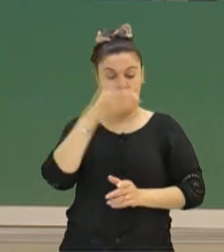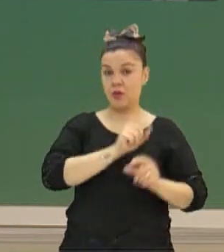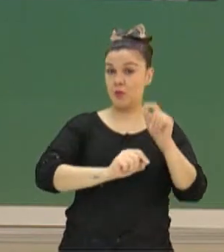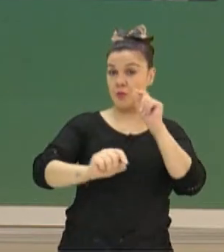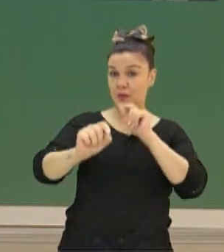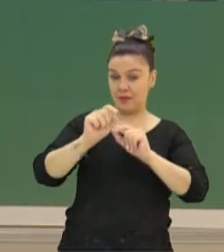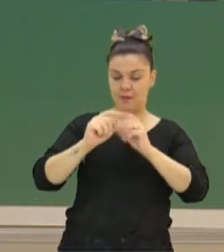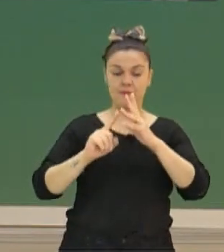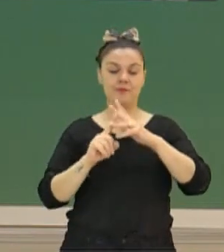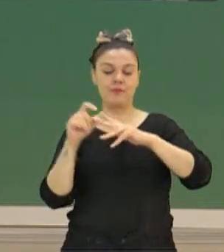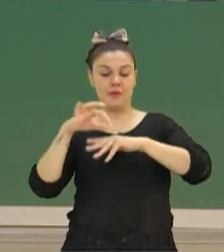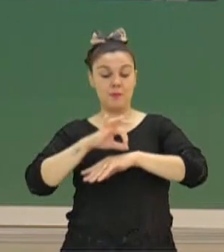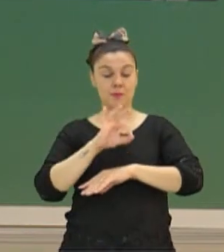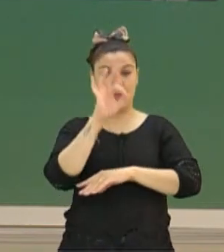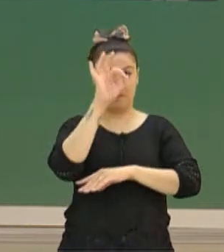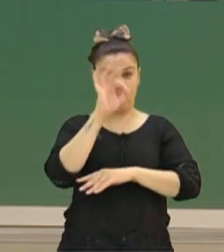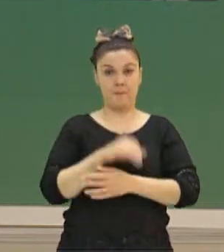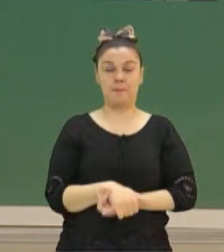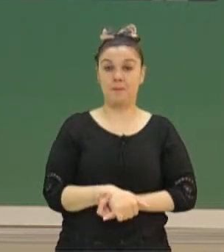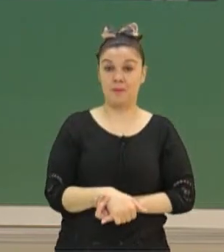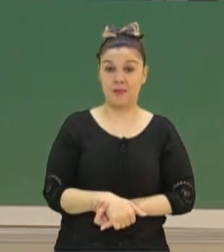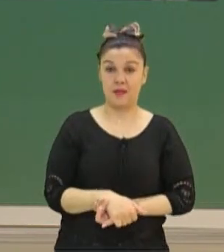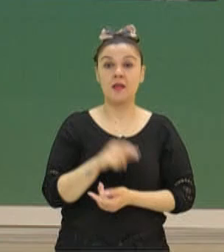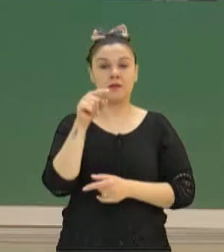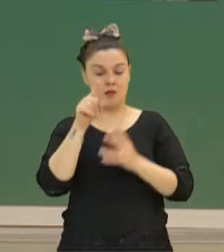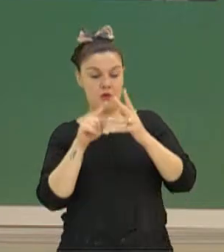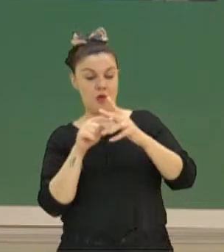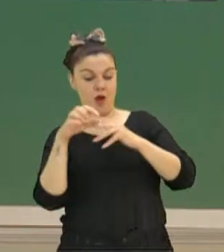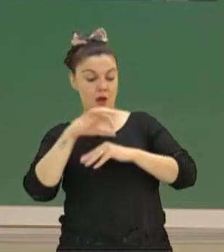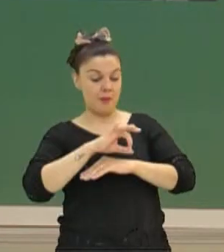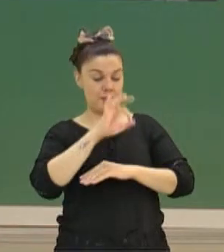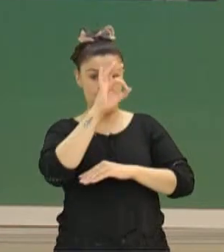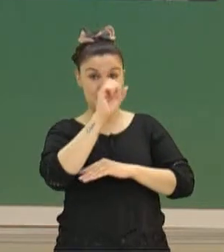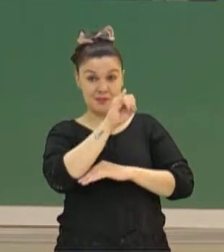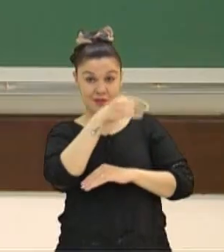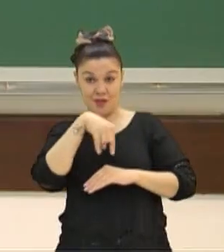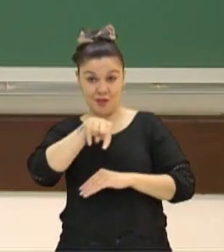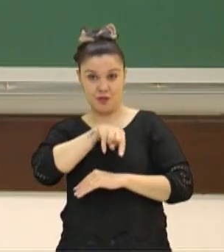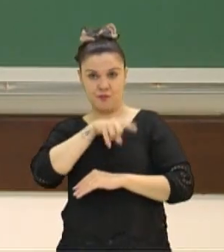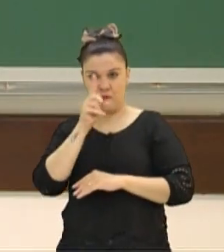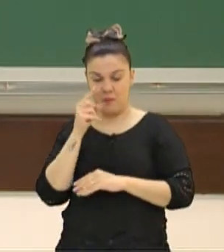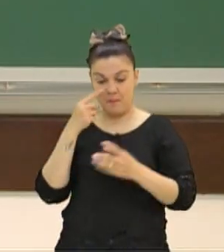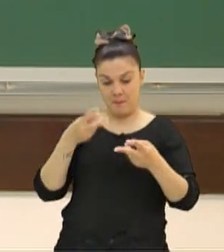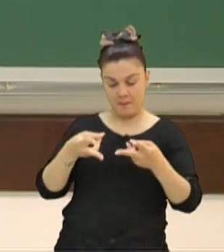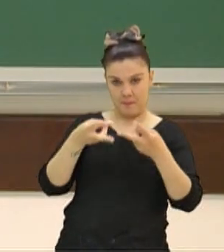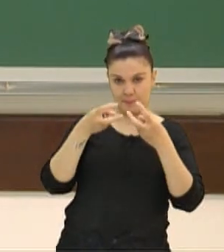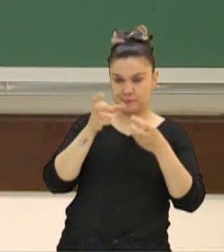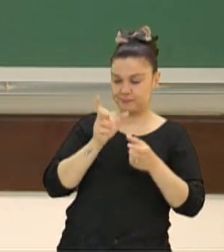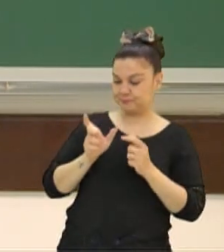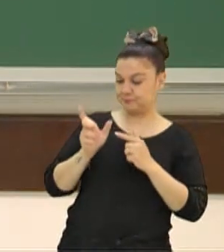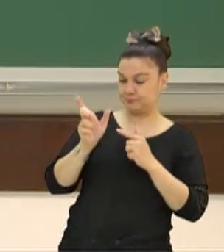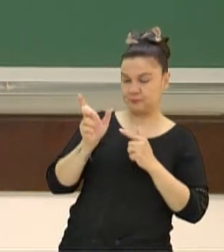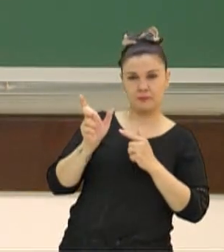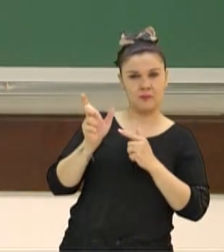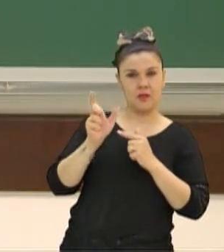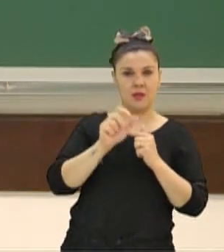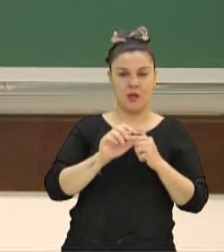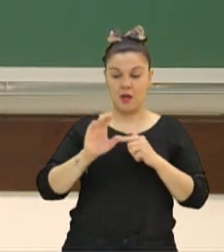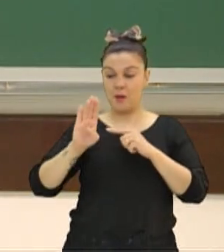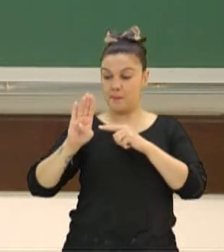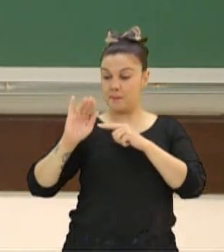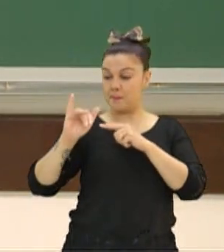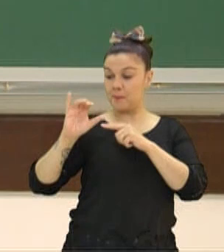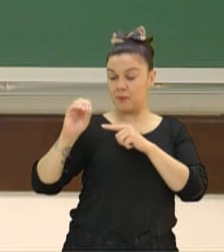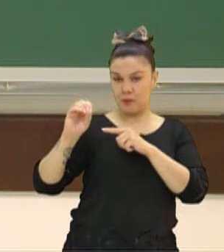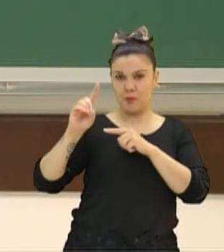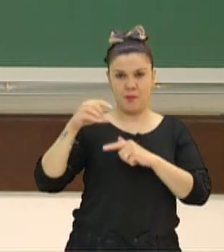teoria da biogênese. A biogênese, se a gente for analisar a palavra em si, bio